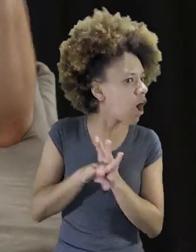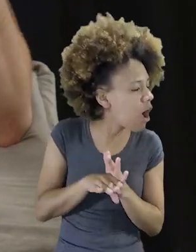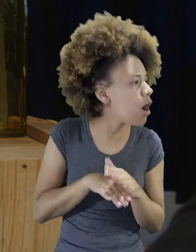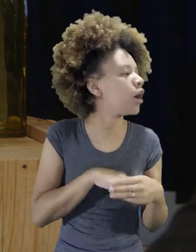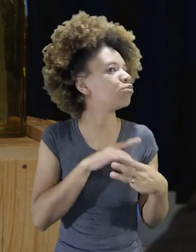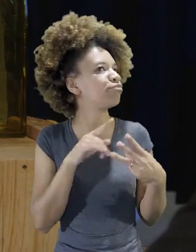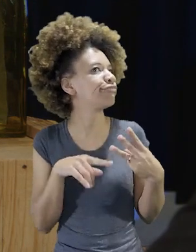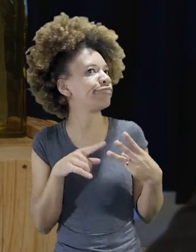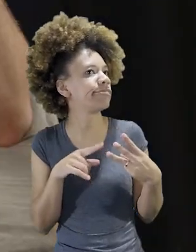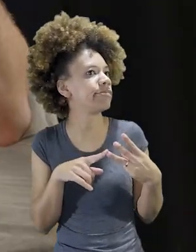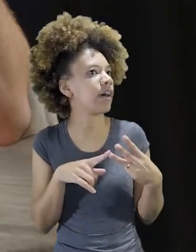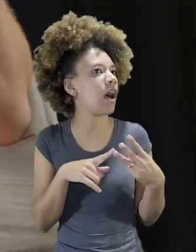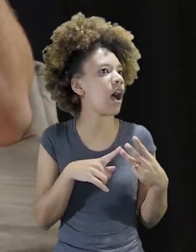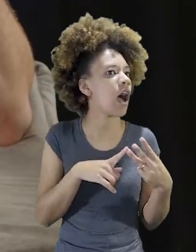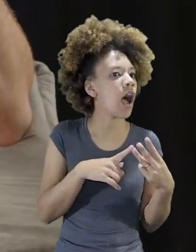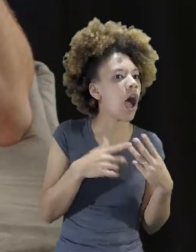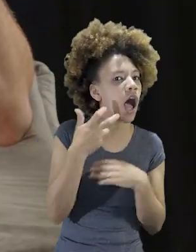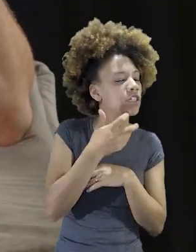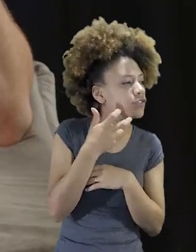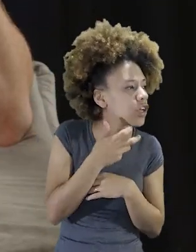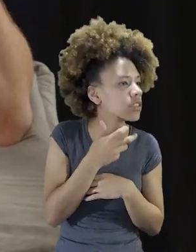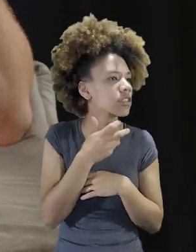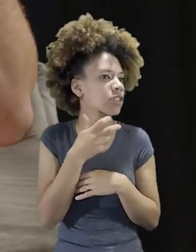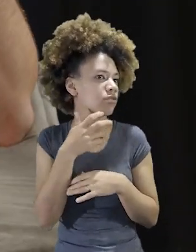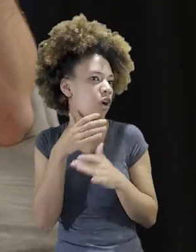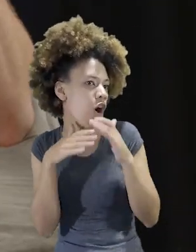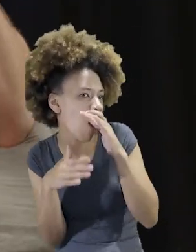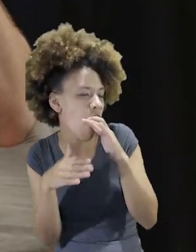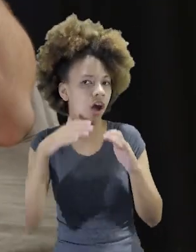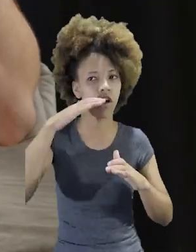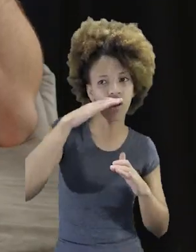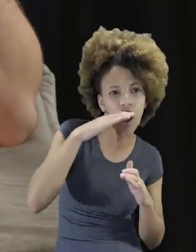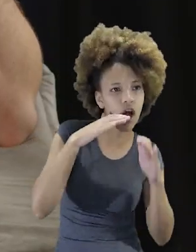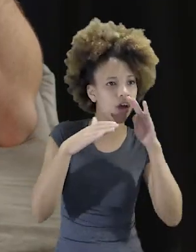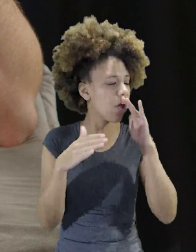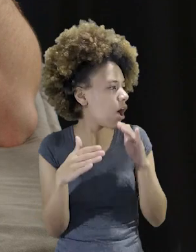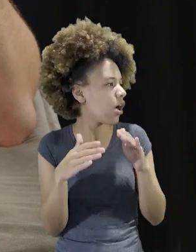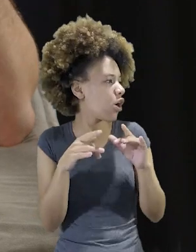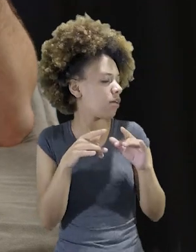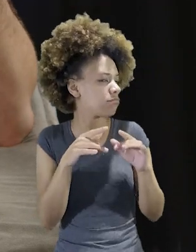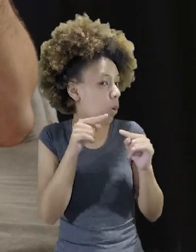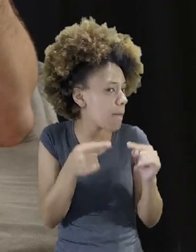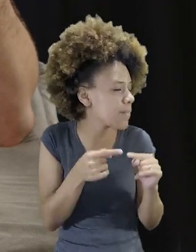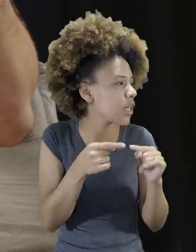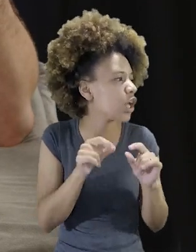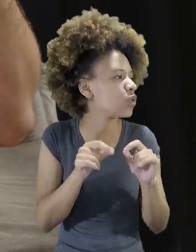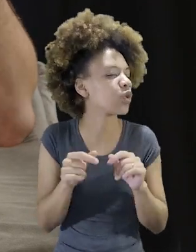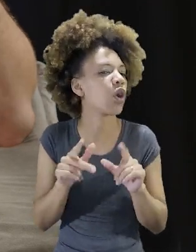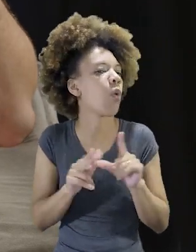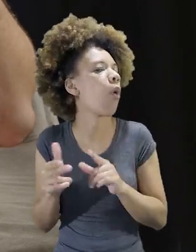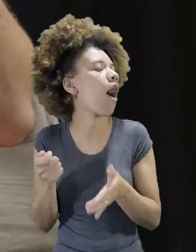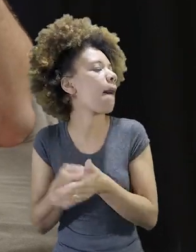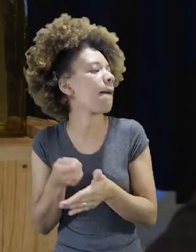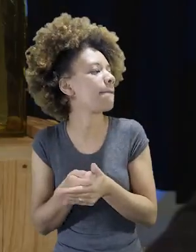mais congruentes e menos o que o mercado quer porque como é uma música de perícia